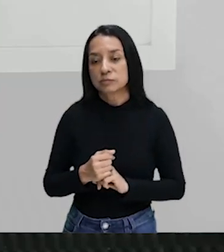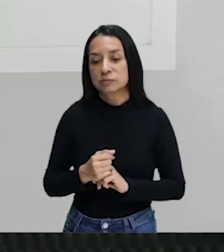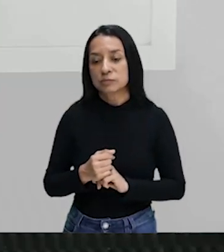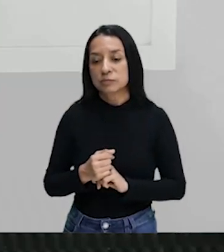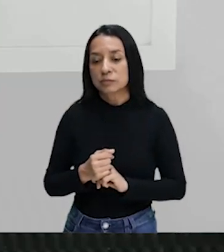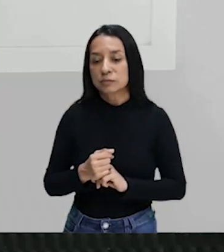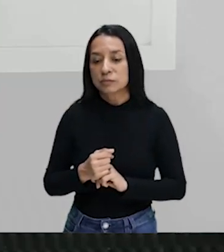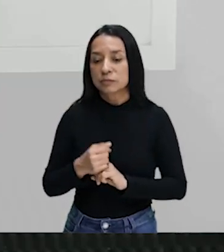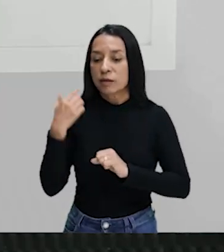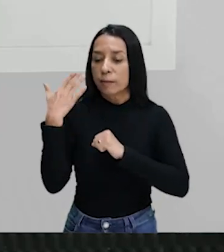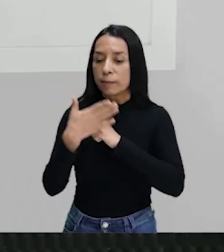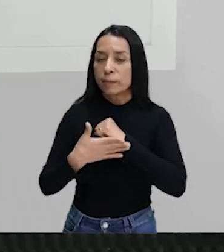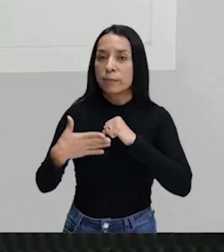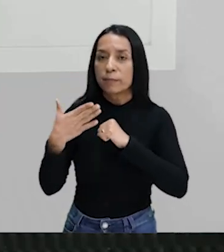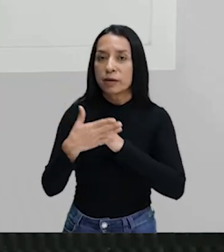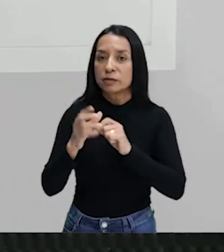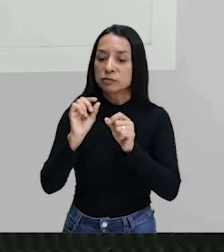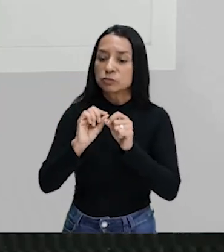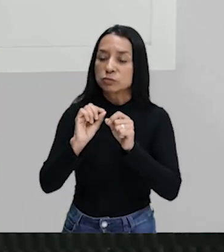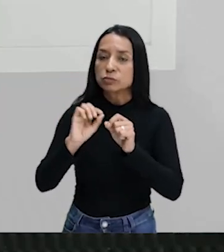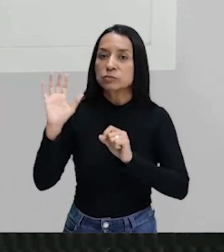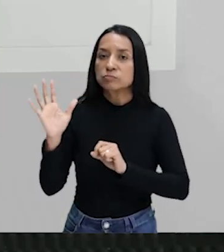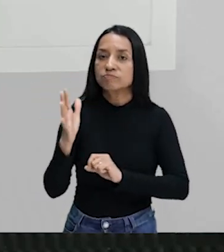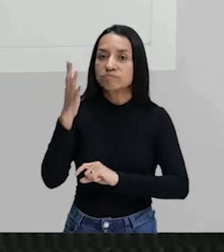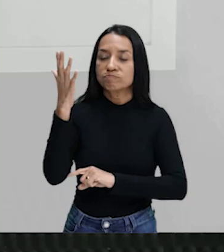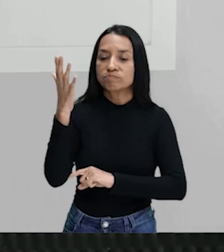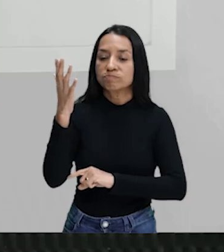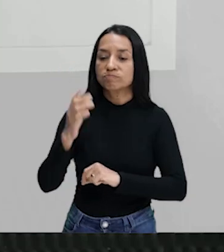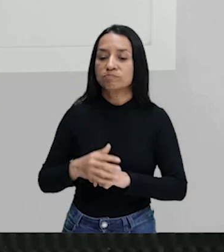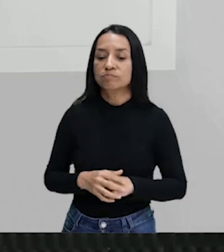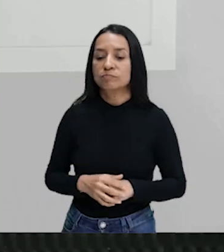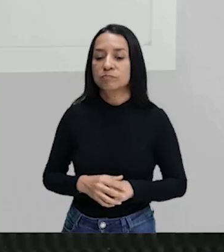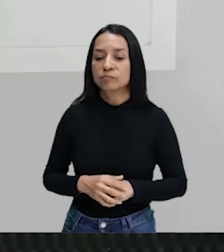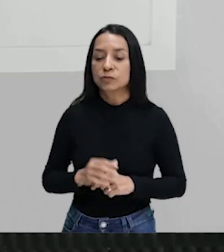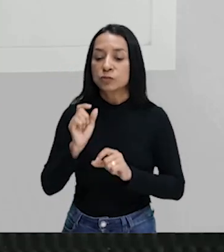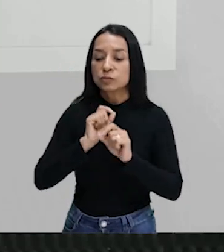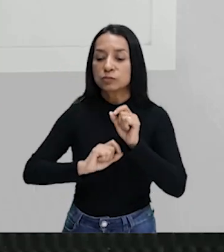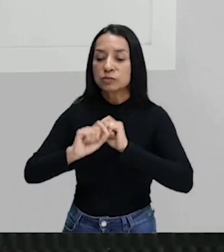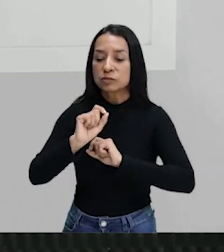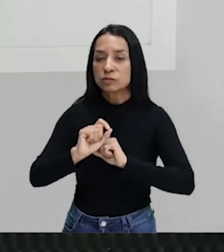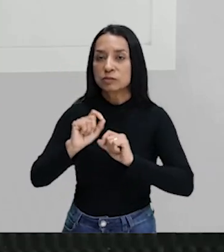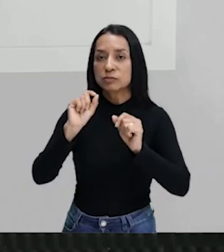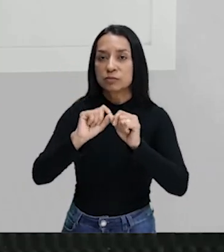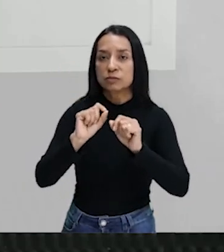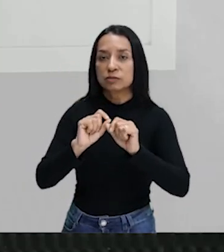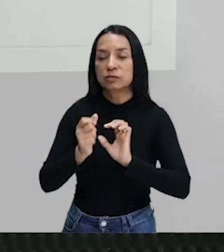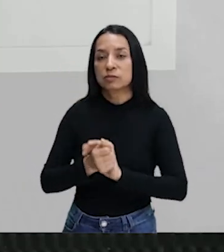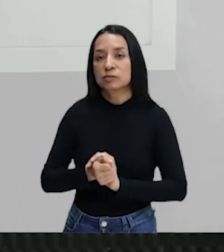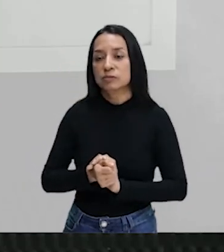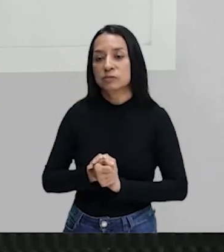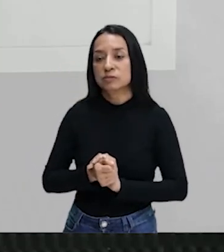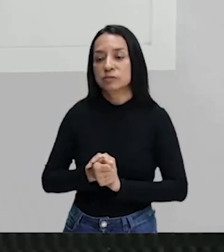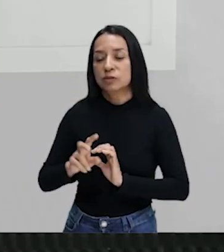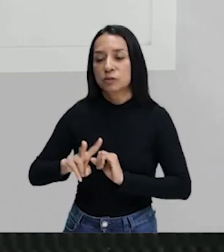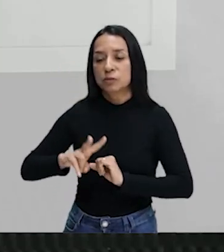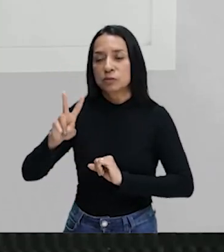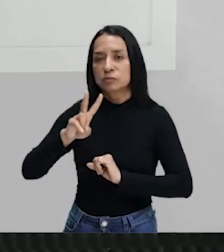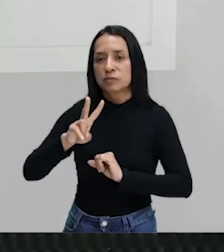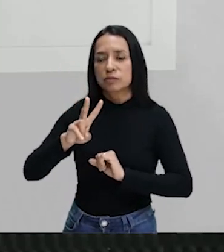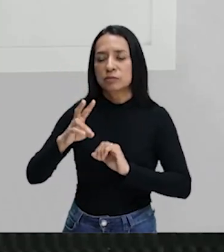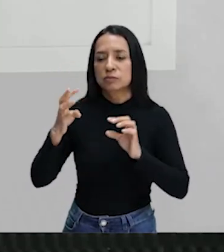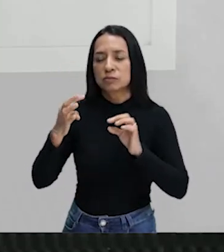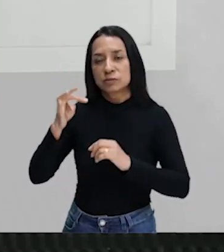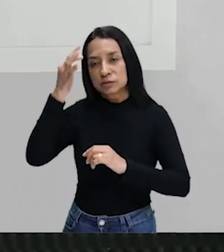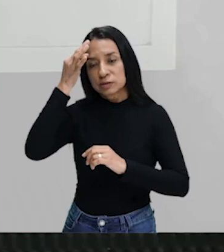claro, fundamentação do fazer daquilo que estamos executando. Essas virtudes teóricas associadas também